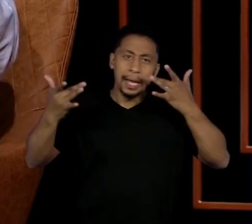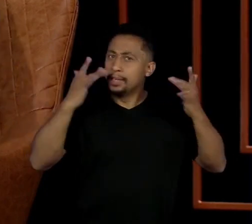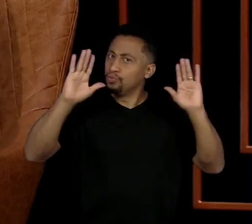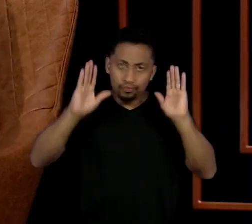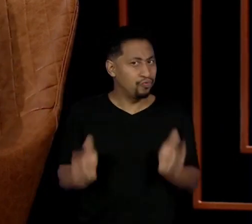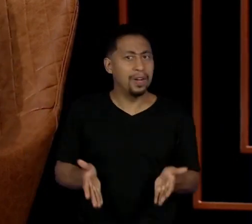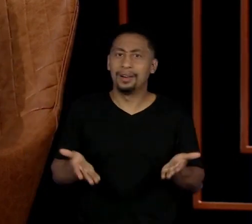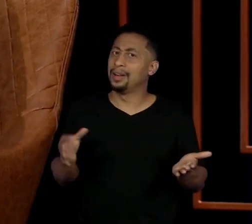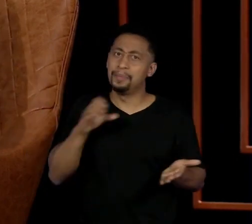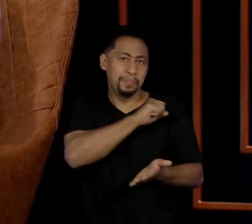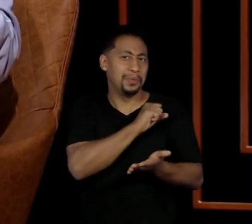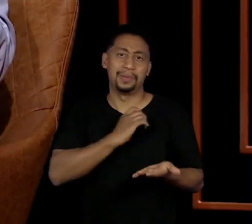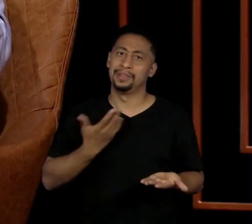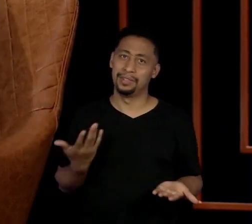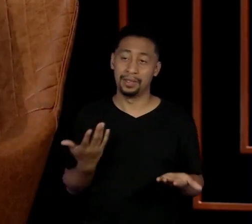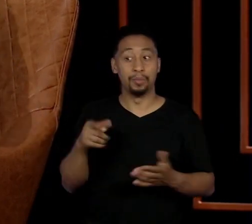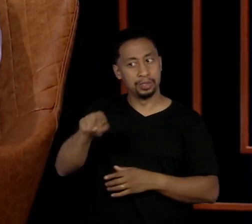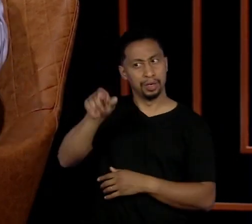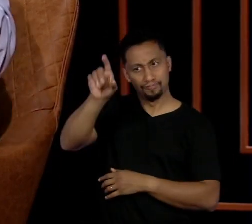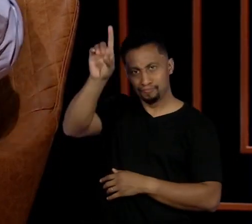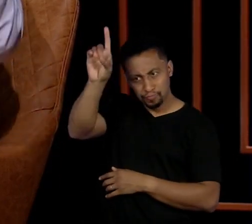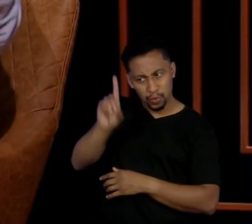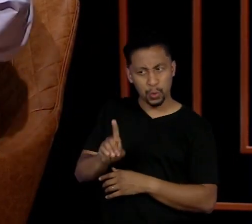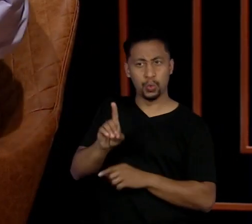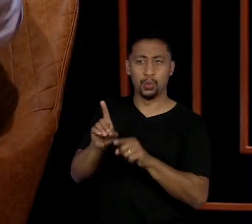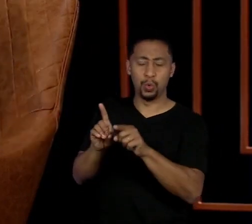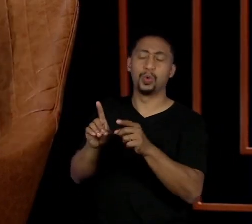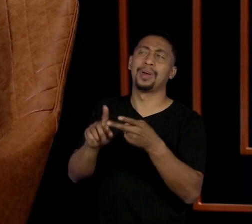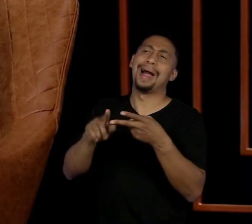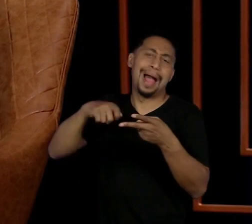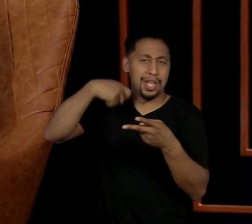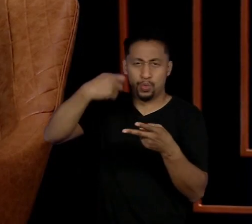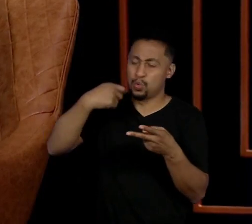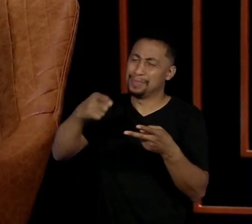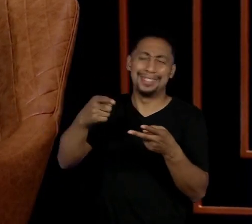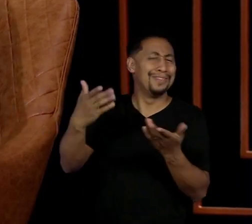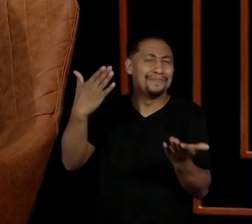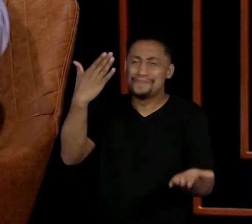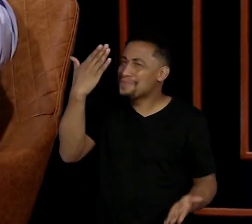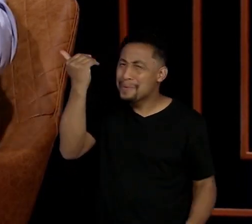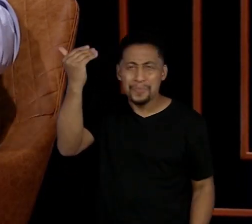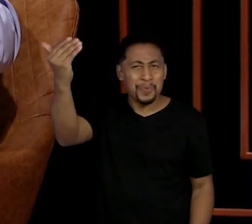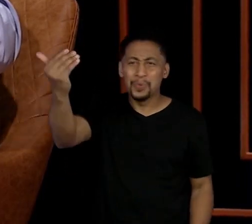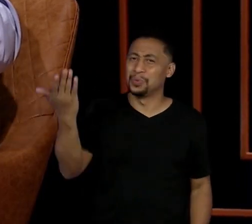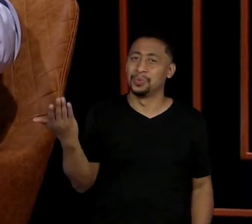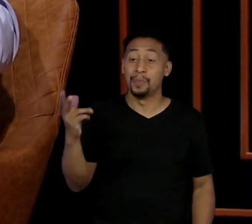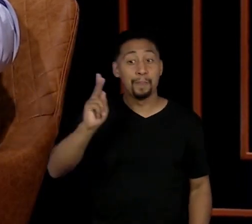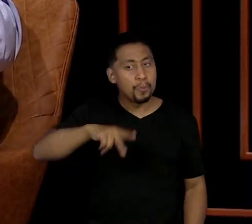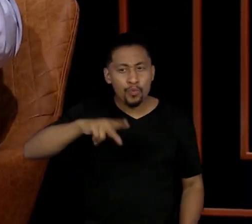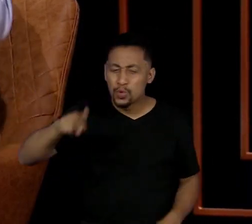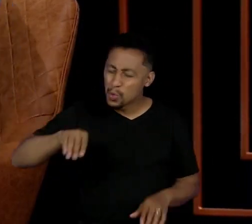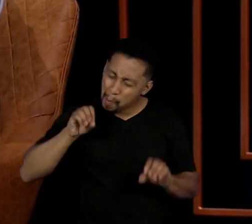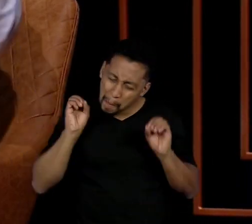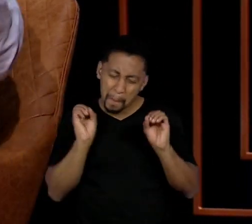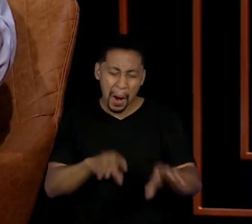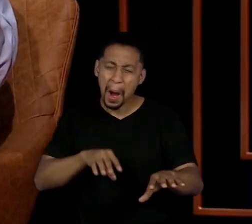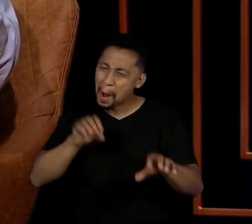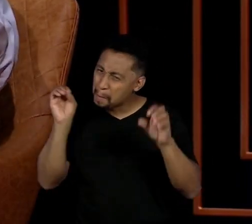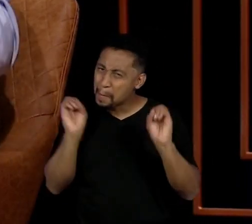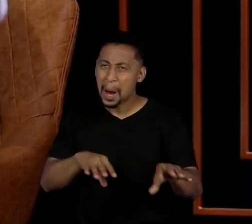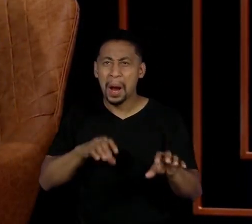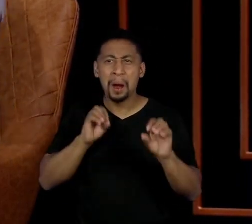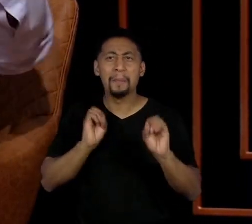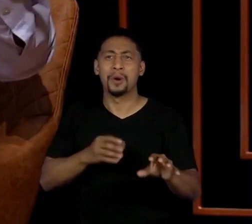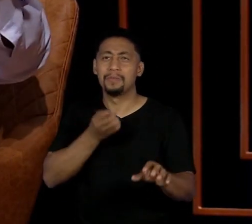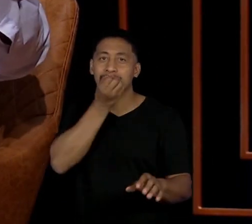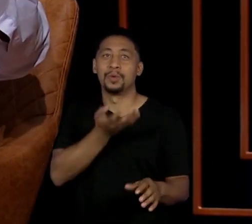ele era um diretor, ator, mas diretor, que fazia muito sucesso quando ele foi dar aula na Cal. Isso era uma coisa muito importante. A curadoria era do Ian